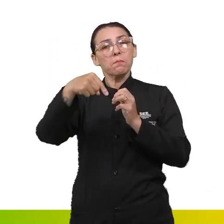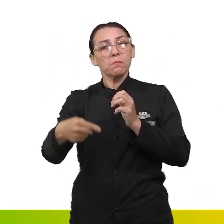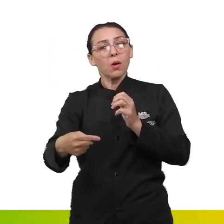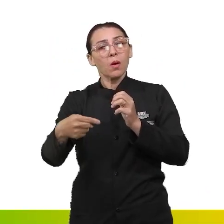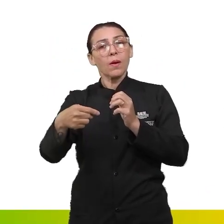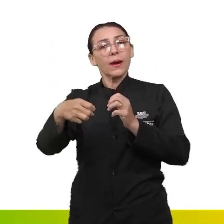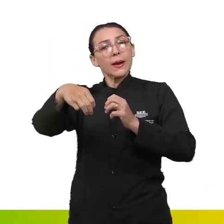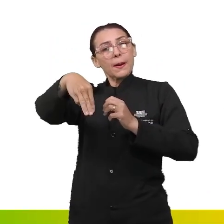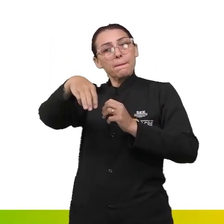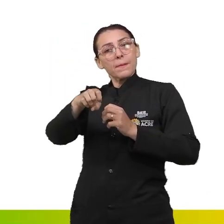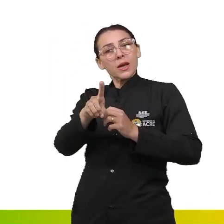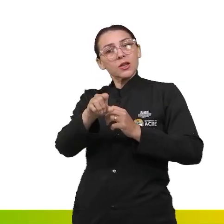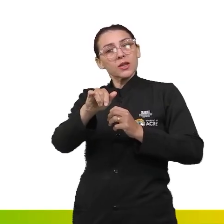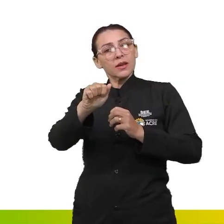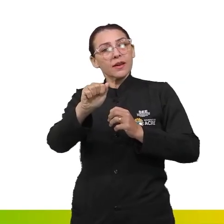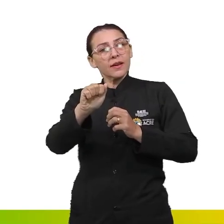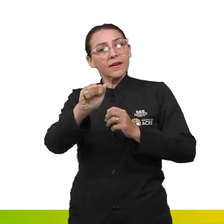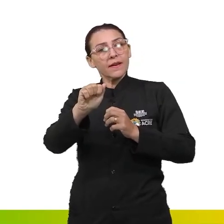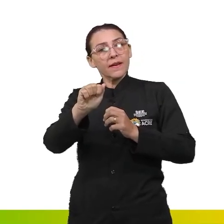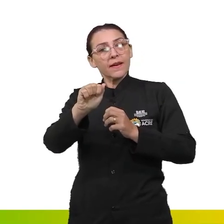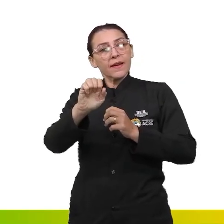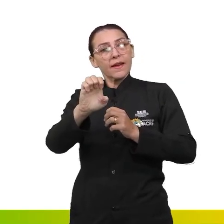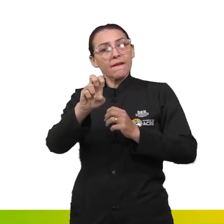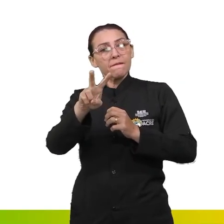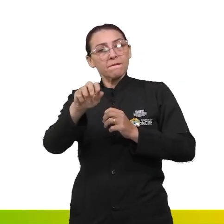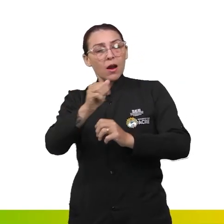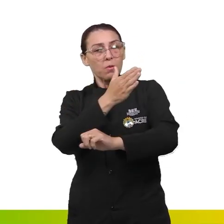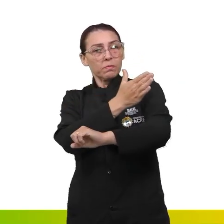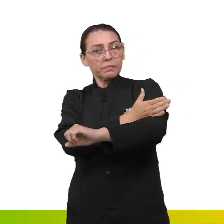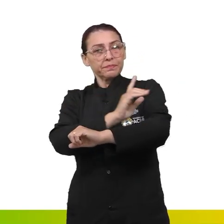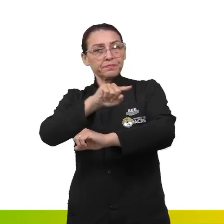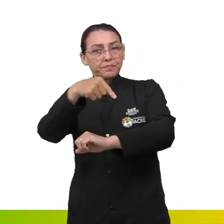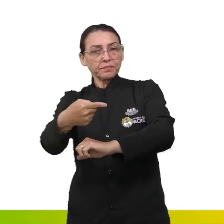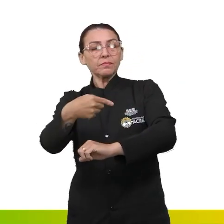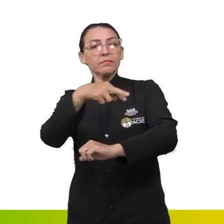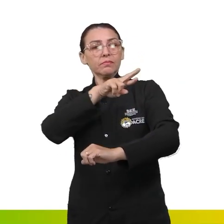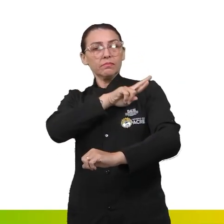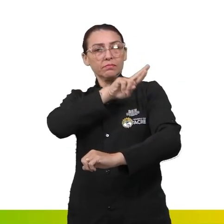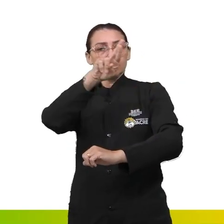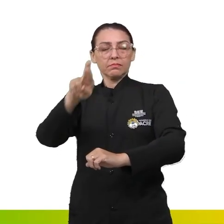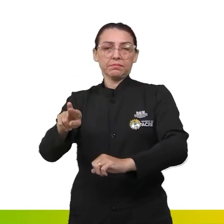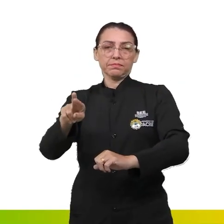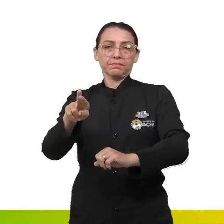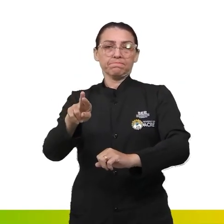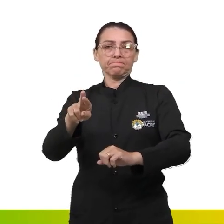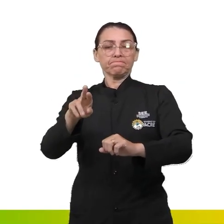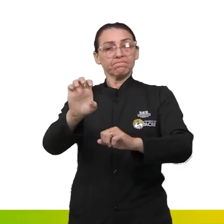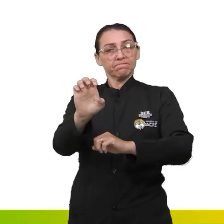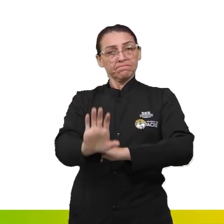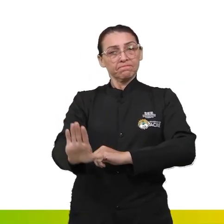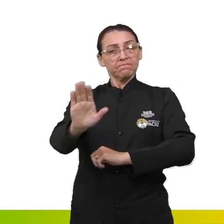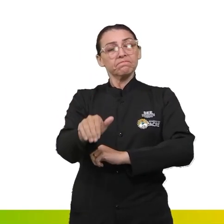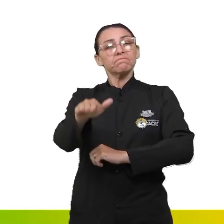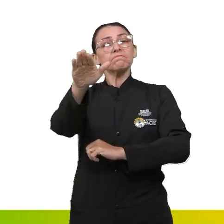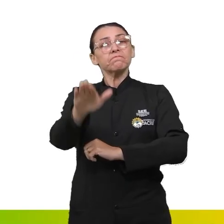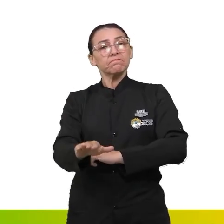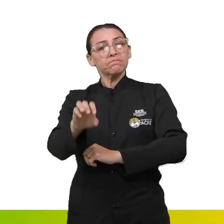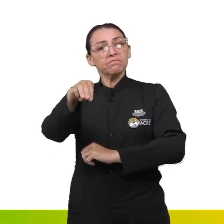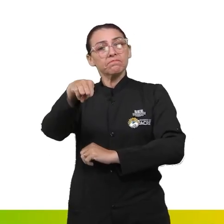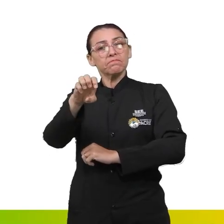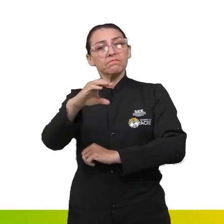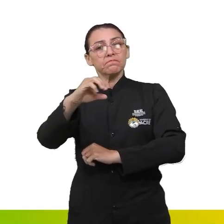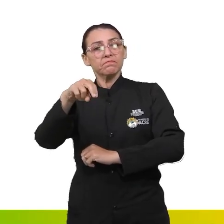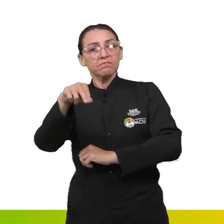pós-medieval, está saindo da Idade Média, então ainda havia muita religiosidade permeando a Europa. E quem são os mecenas?